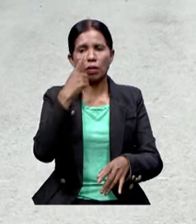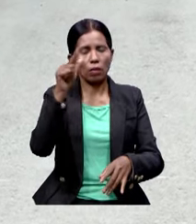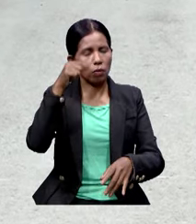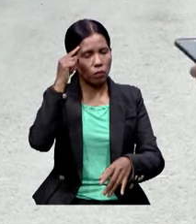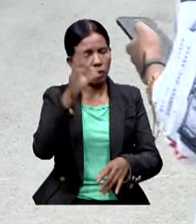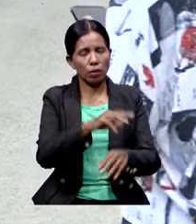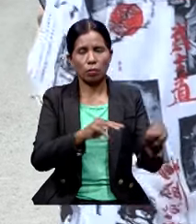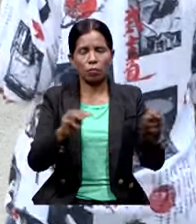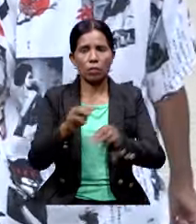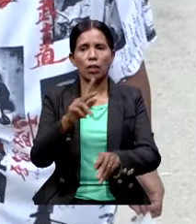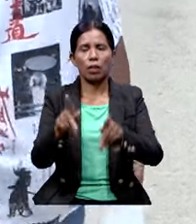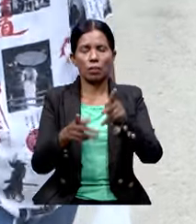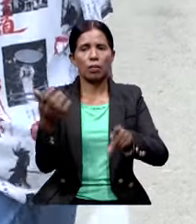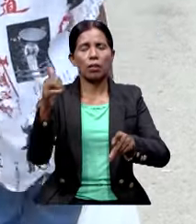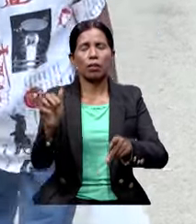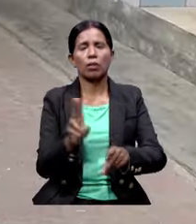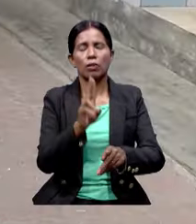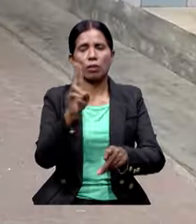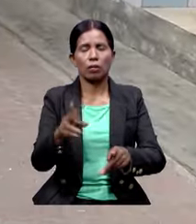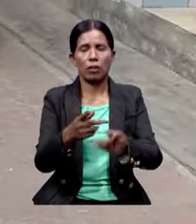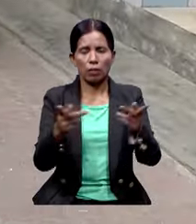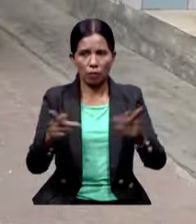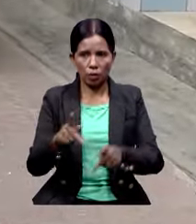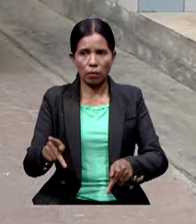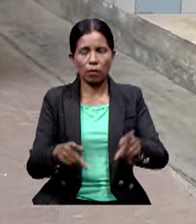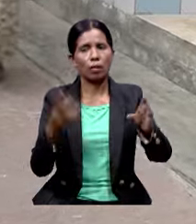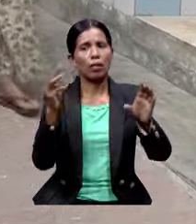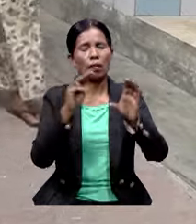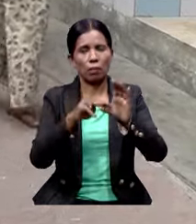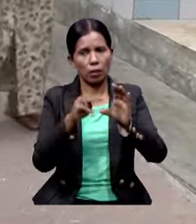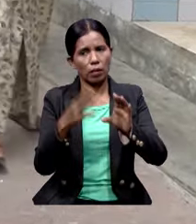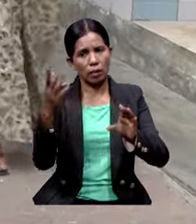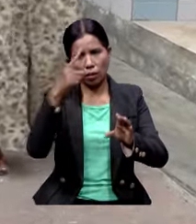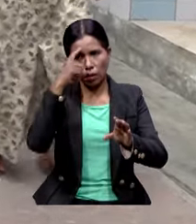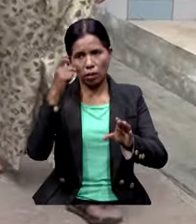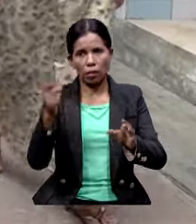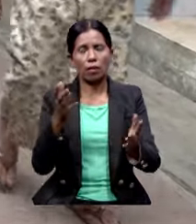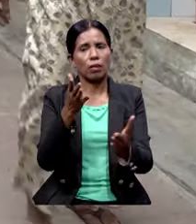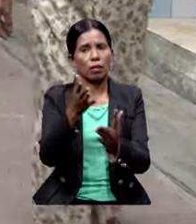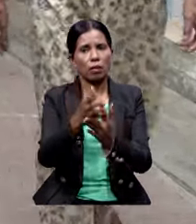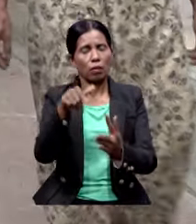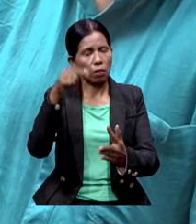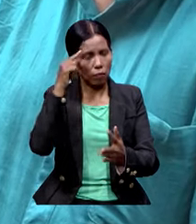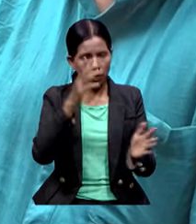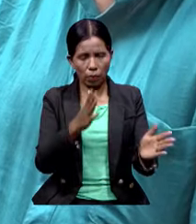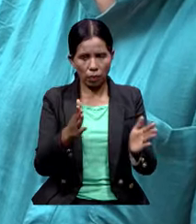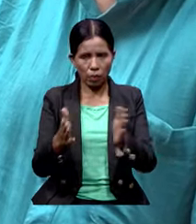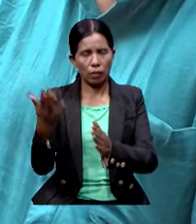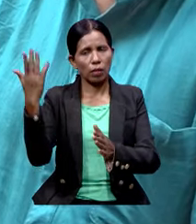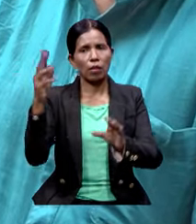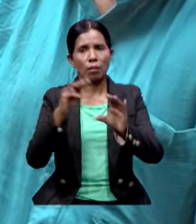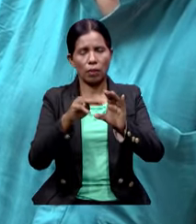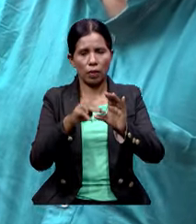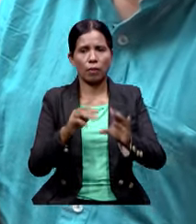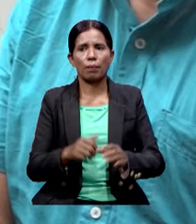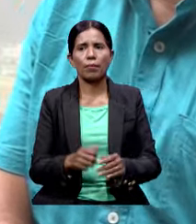se muda negociante sira nebe ocupa fale espaço público iha mercado refere. Tama fale ba balkau nebe governo prepara ona iha mercado laran.